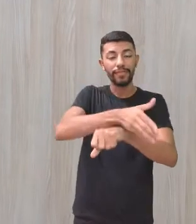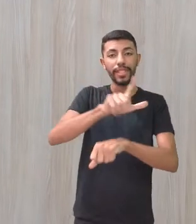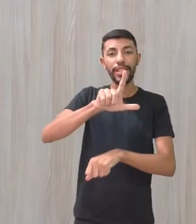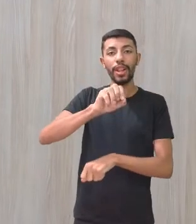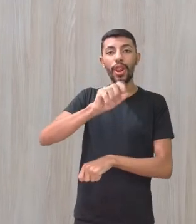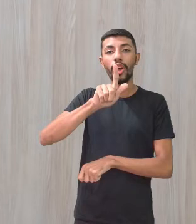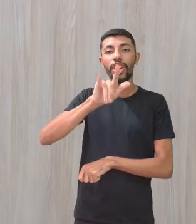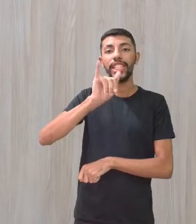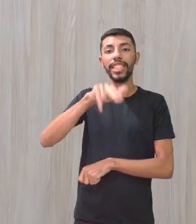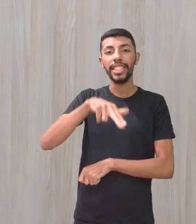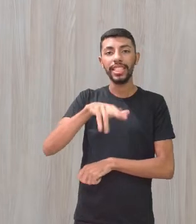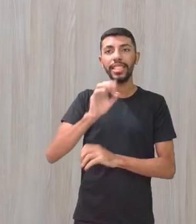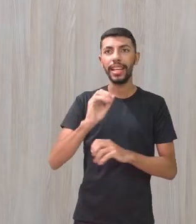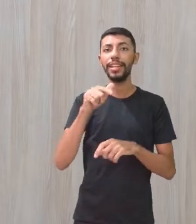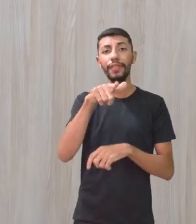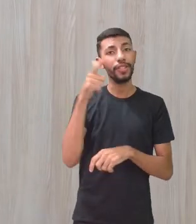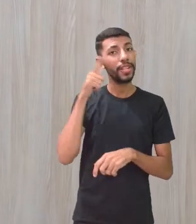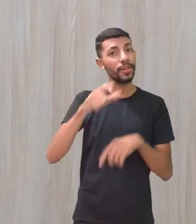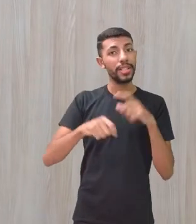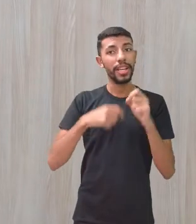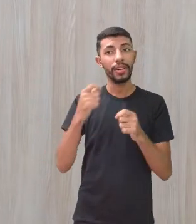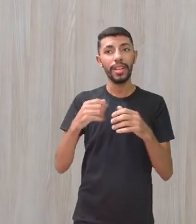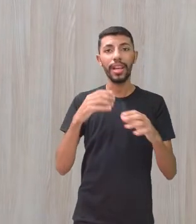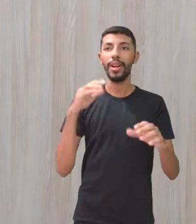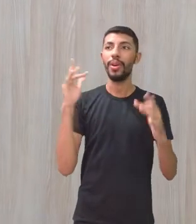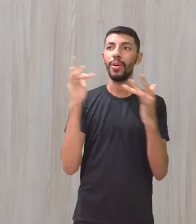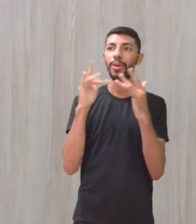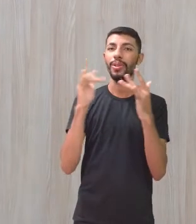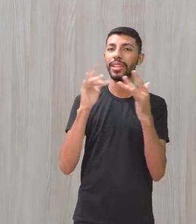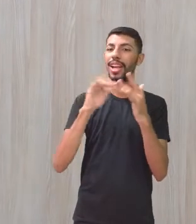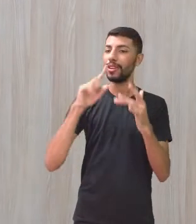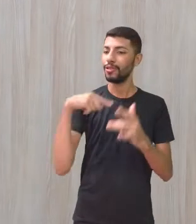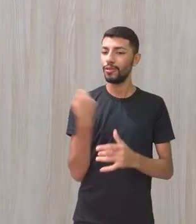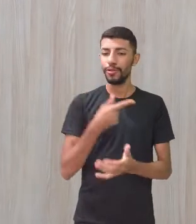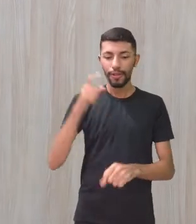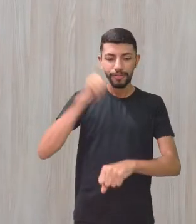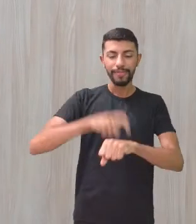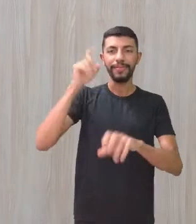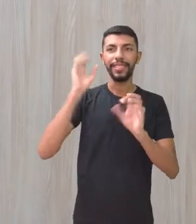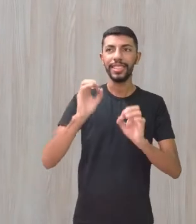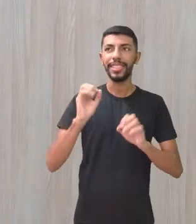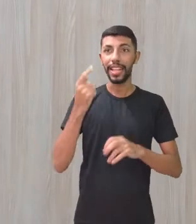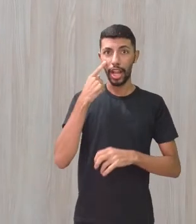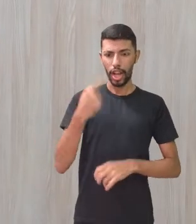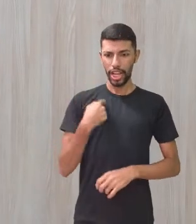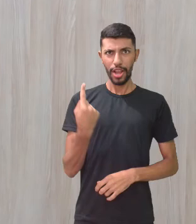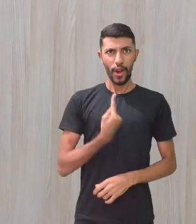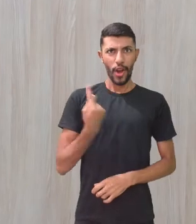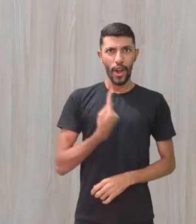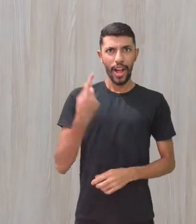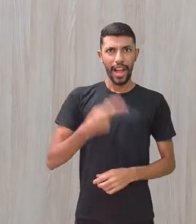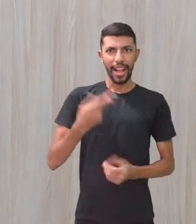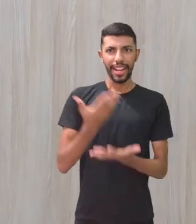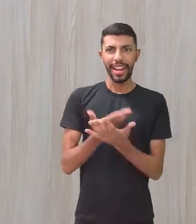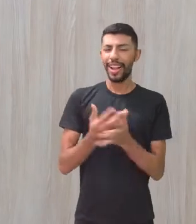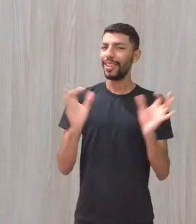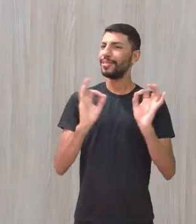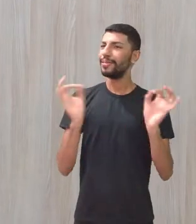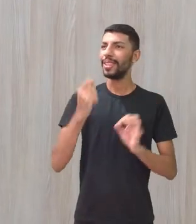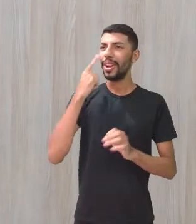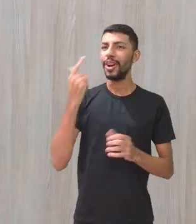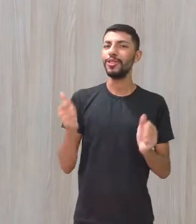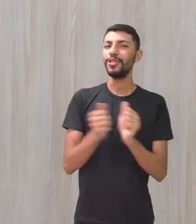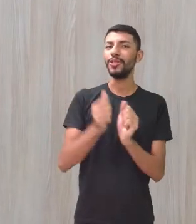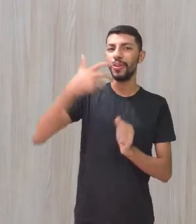automaticamente você entra em contato com a gente aqui ao vivo. Eu não estou sozinha, né, na minha aula, estou sempre acompanhada, estou acompanhada de Bruno, que